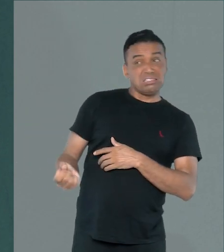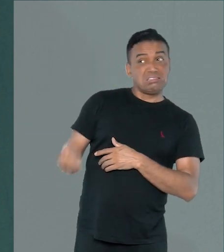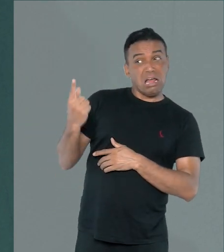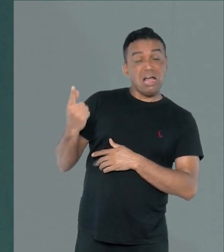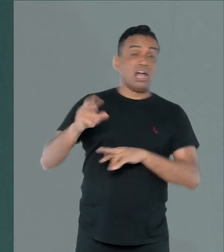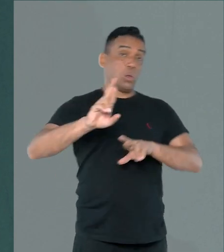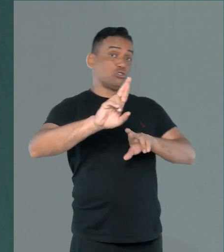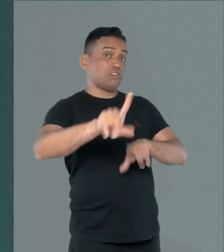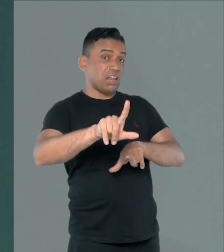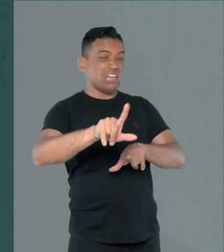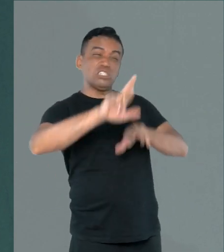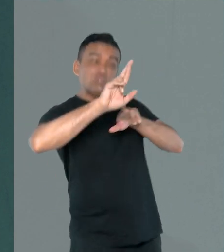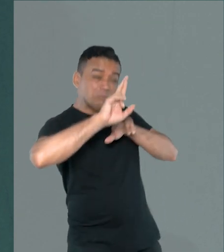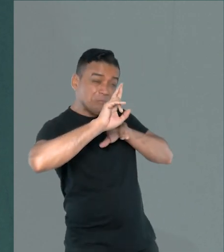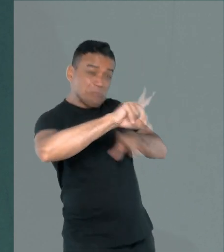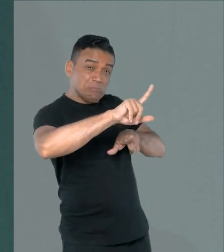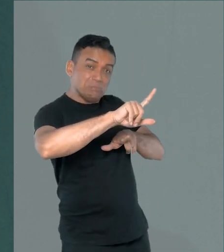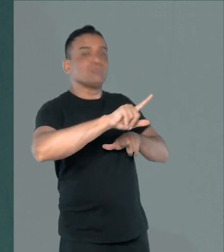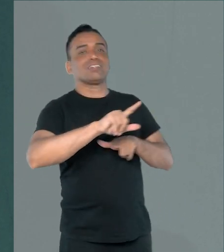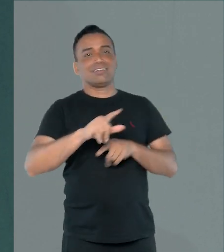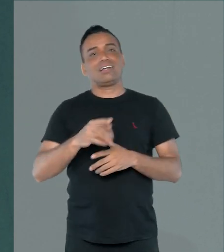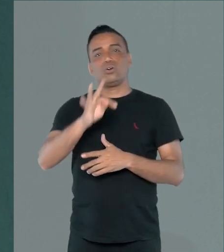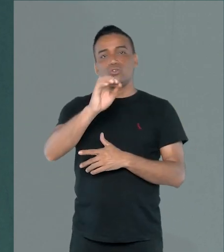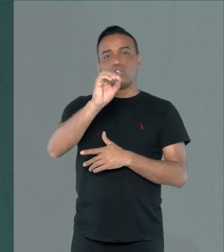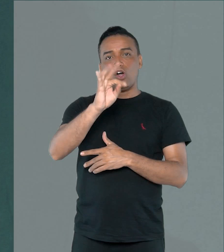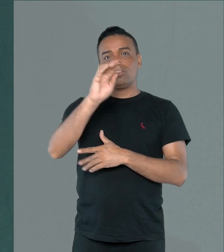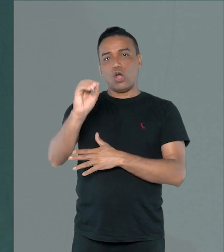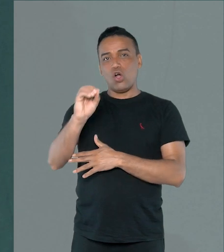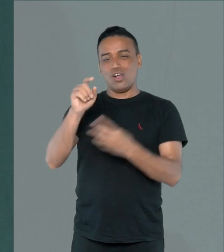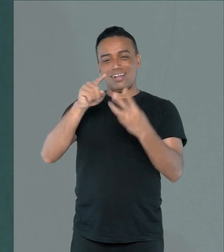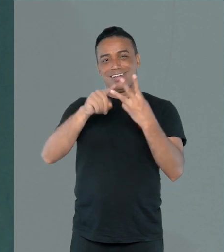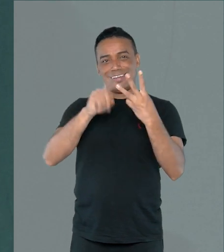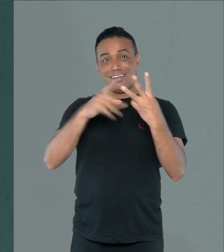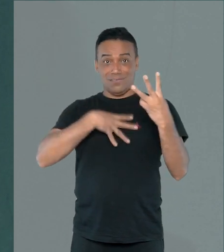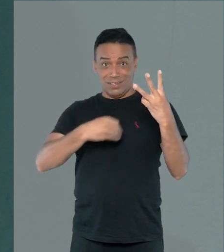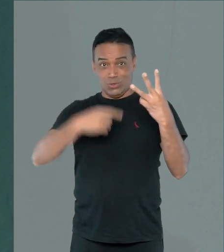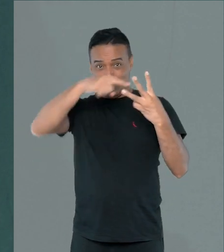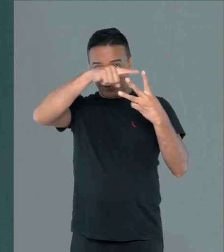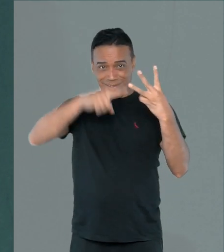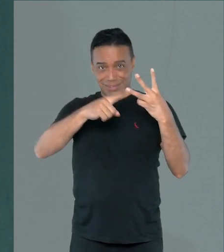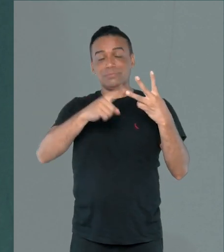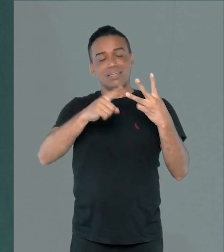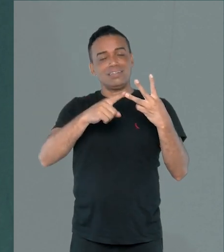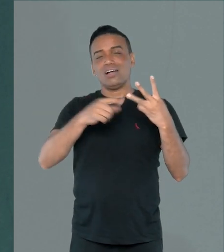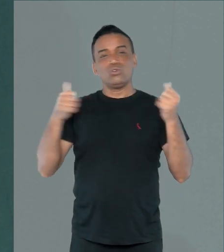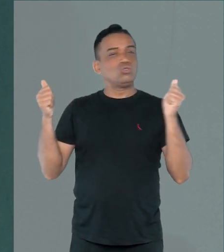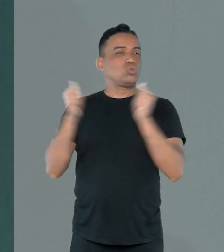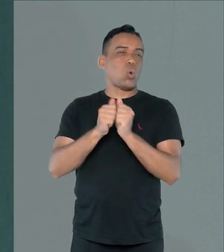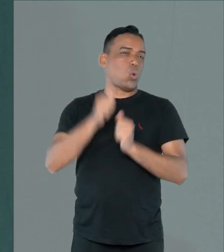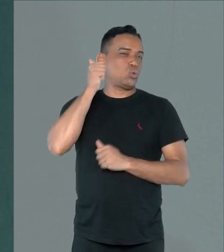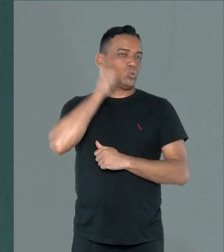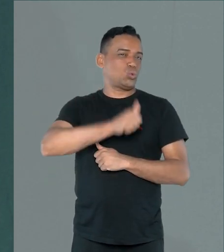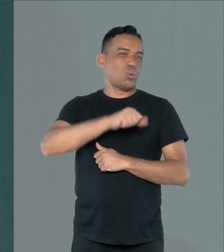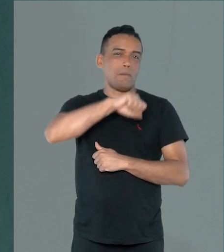né? Diferente, muito diferente. Então, o Totó, que era muito diferente e que vai viver ali pegado entre as saias da mãe e